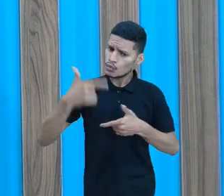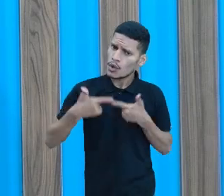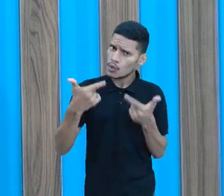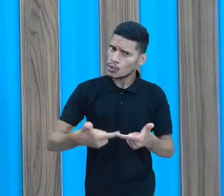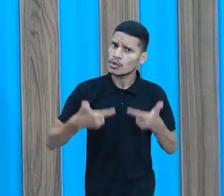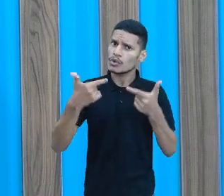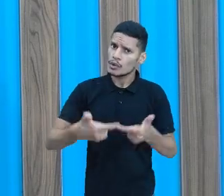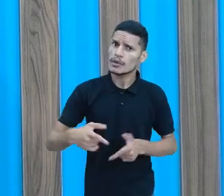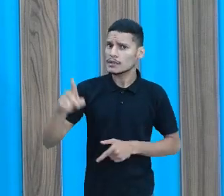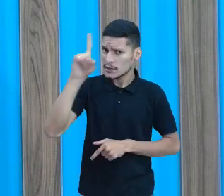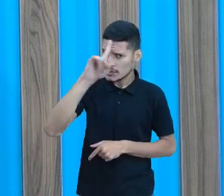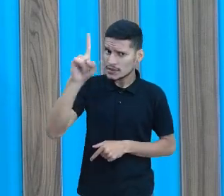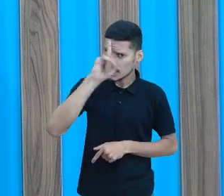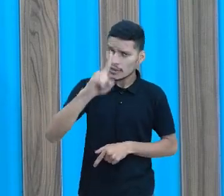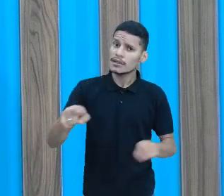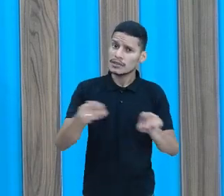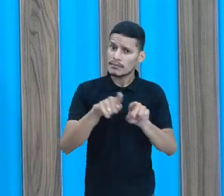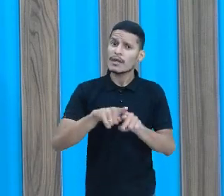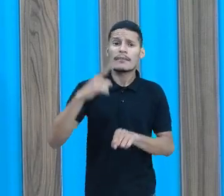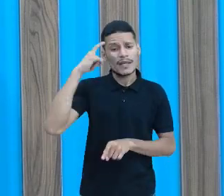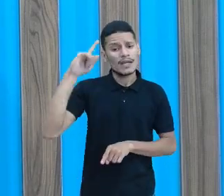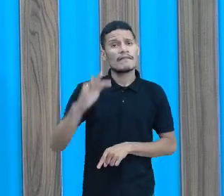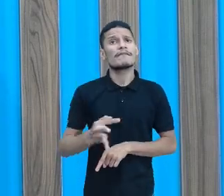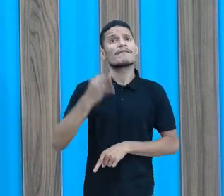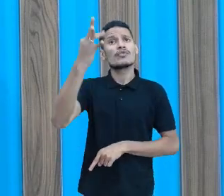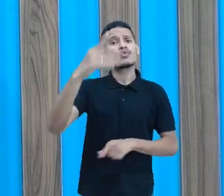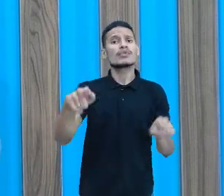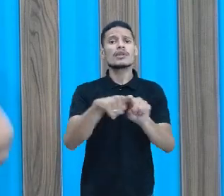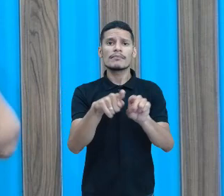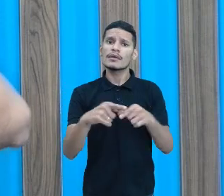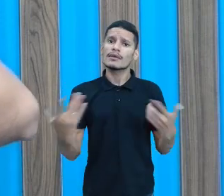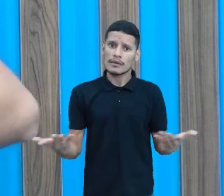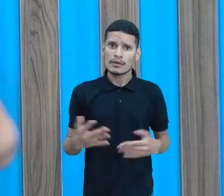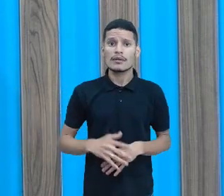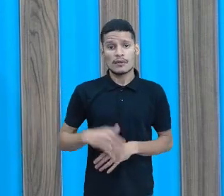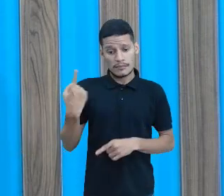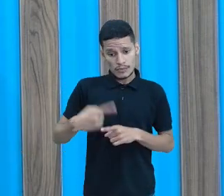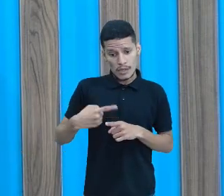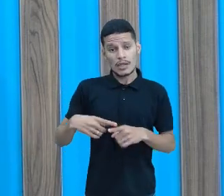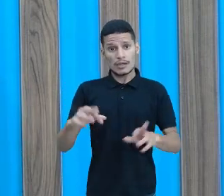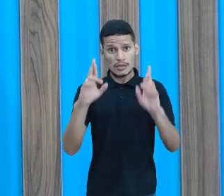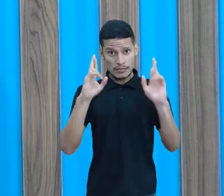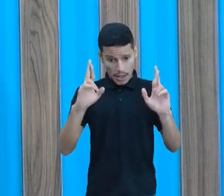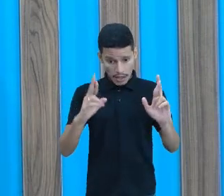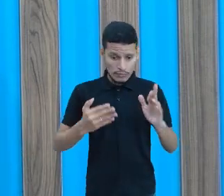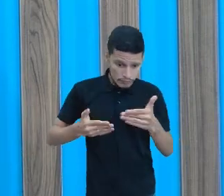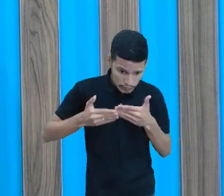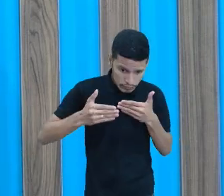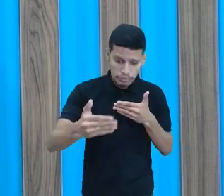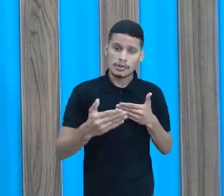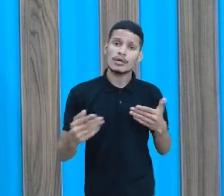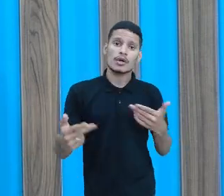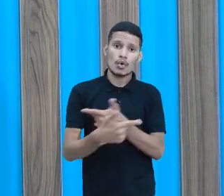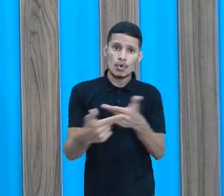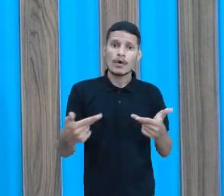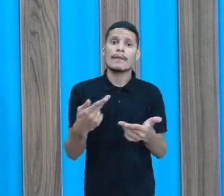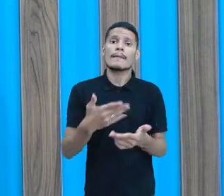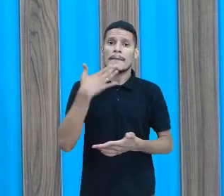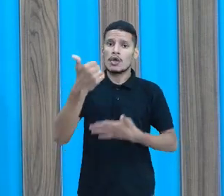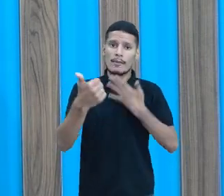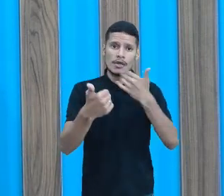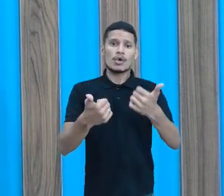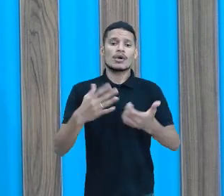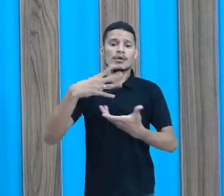dia a dia e também, claro, pensar no nosso futuro, né? Enfim, esperar que as coisas melhorem economicamente no país, mas também